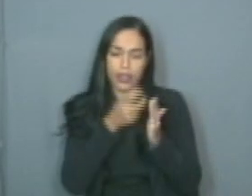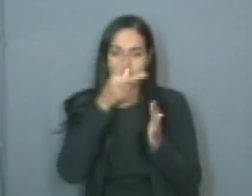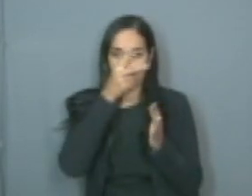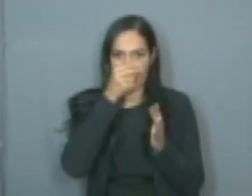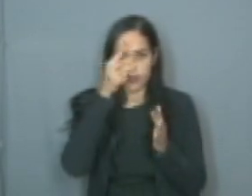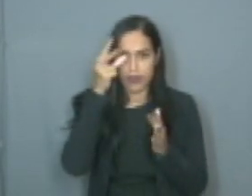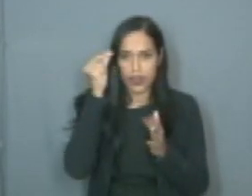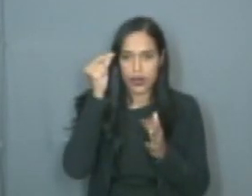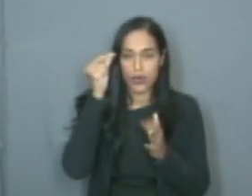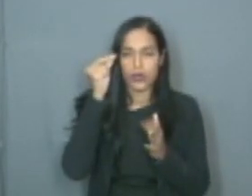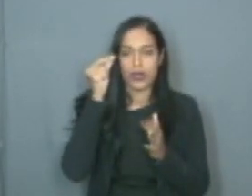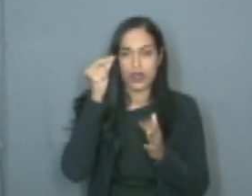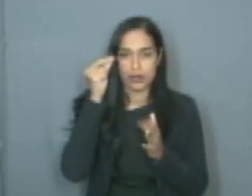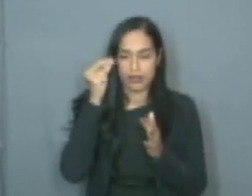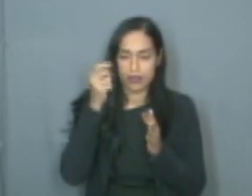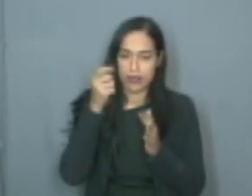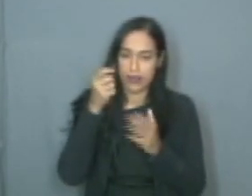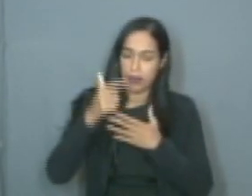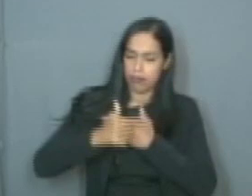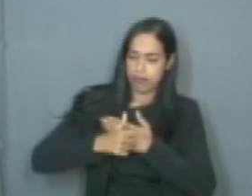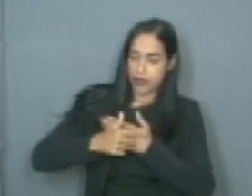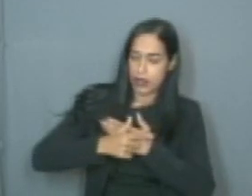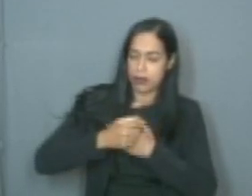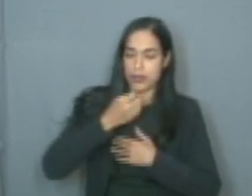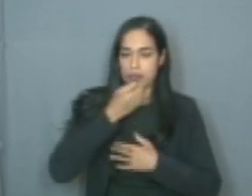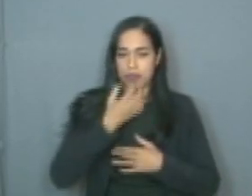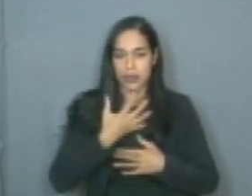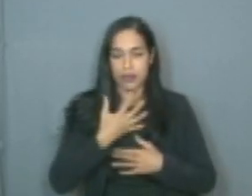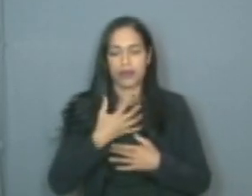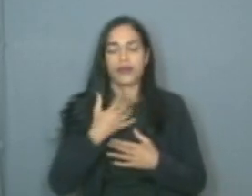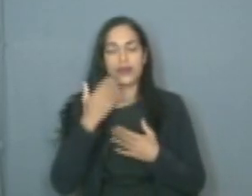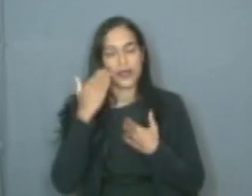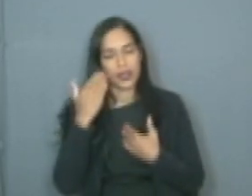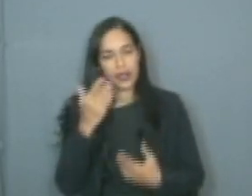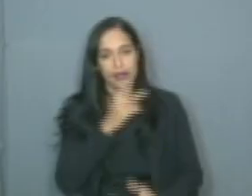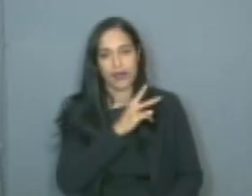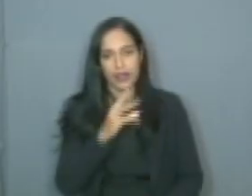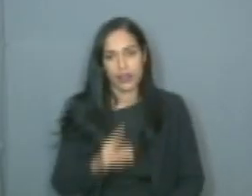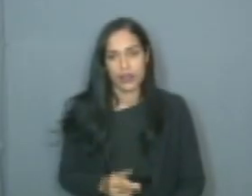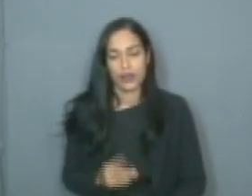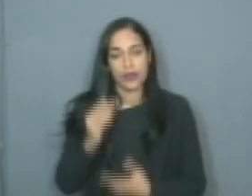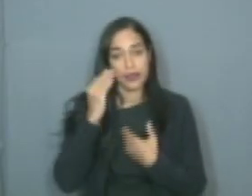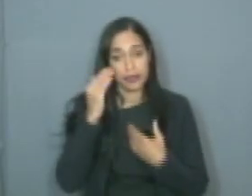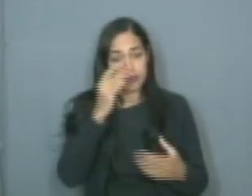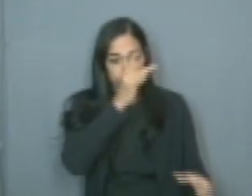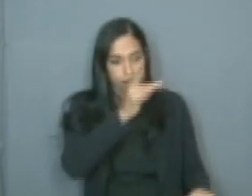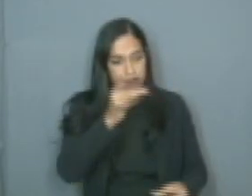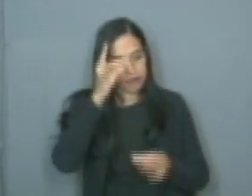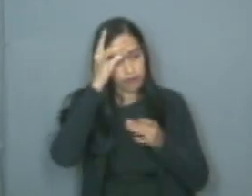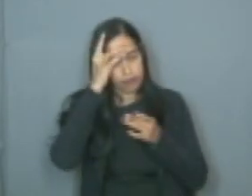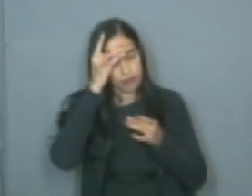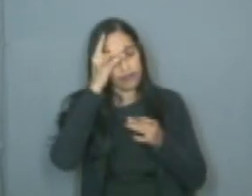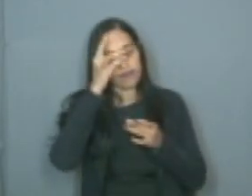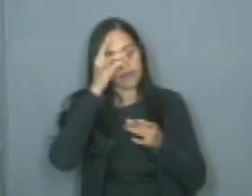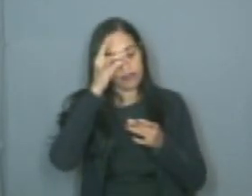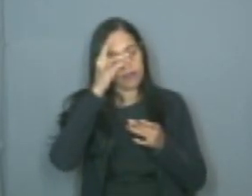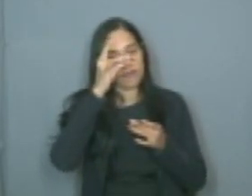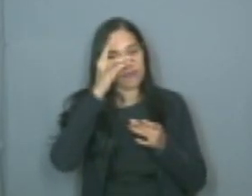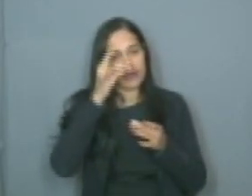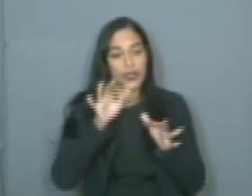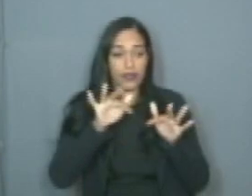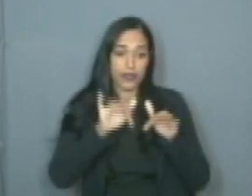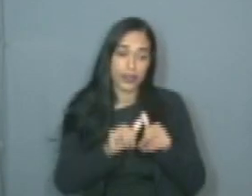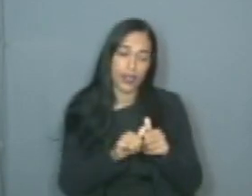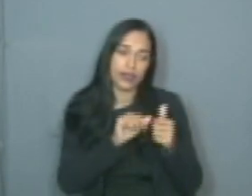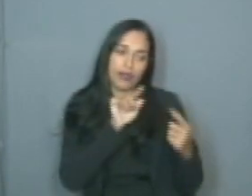prefeitura que cumpra bem o seu papel. Era isso que tinha a dizer. Obrigado, vereador. Agradeço e acato a sua parte. Só queria finalizar corroborando com o que